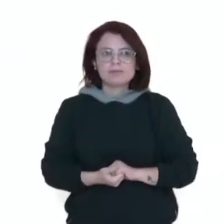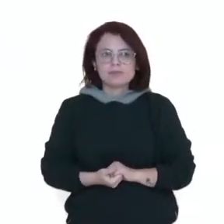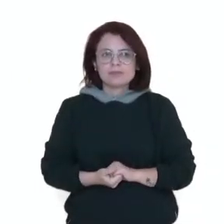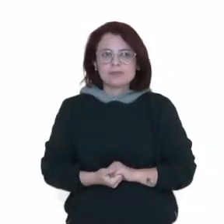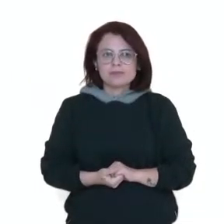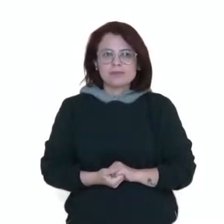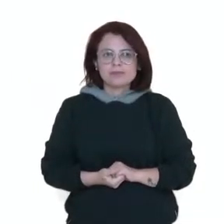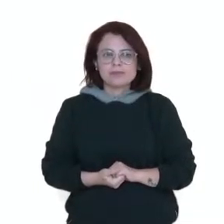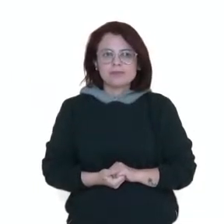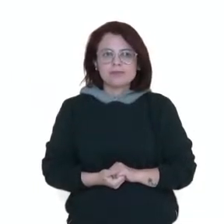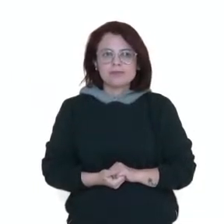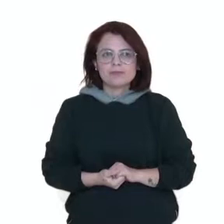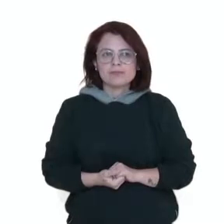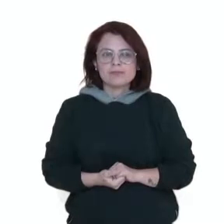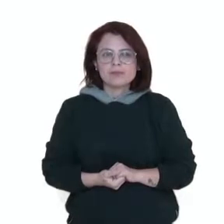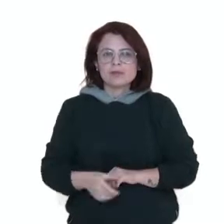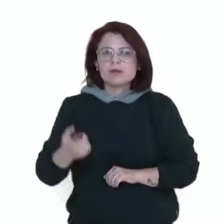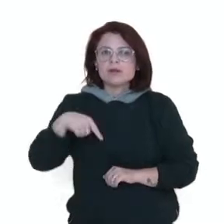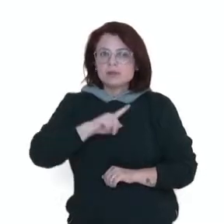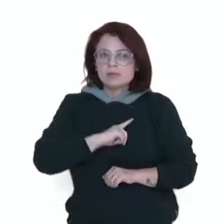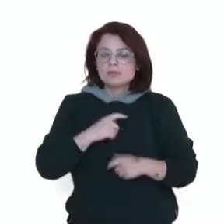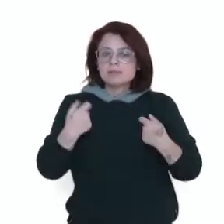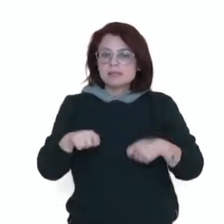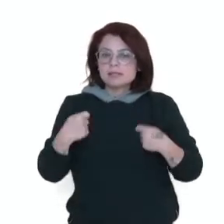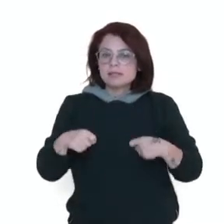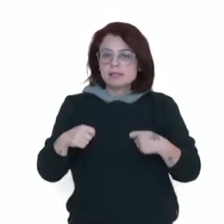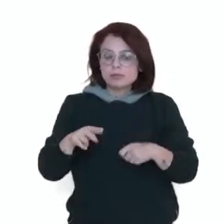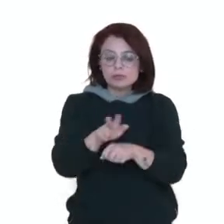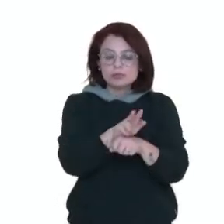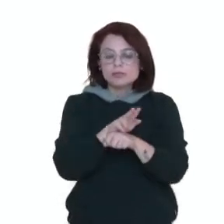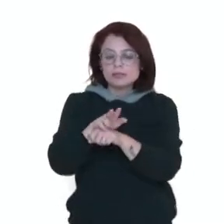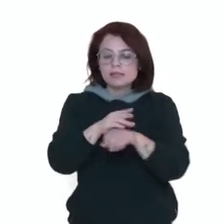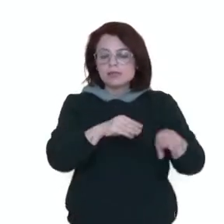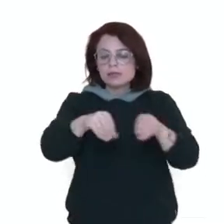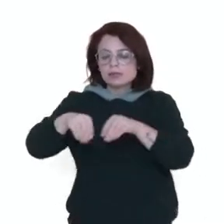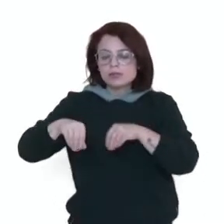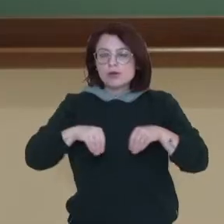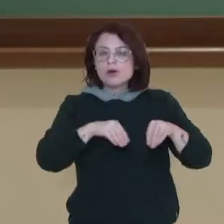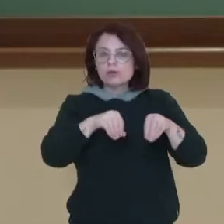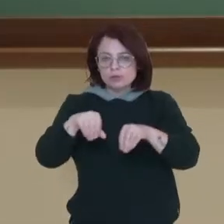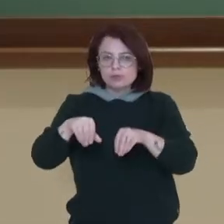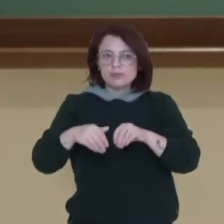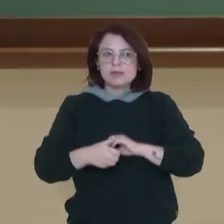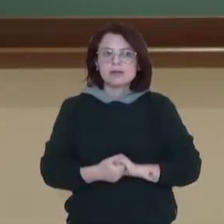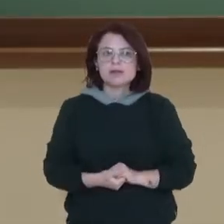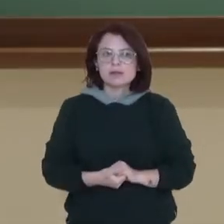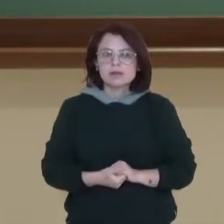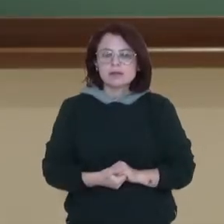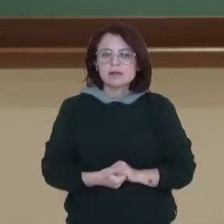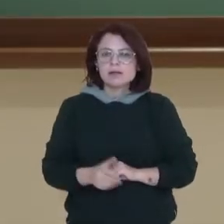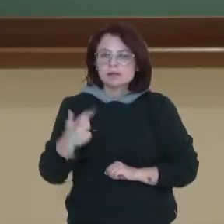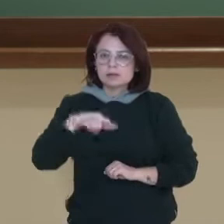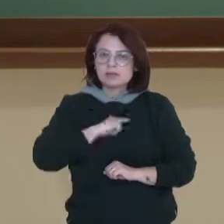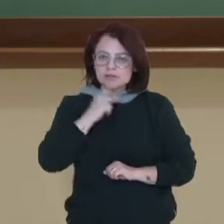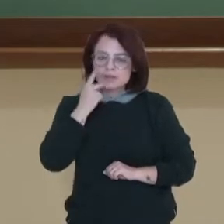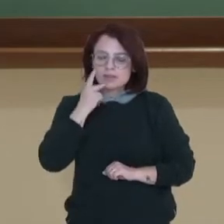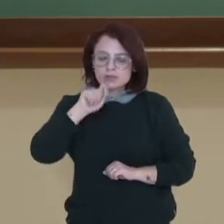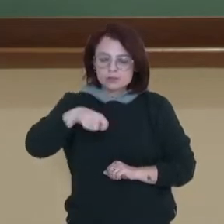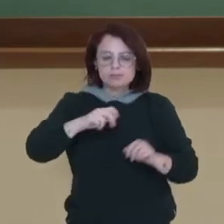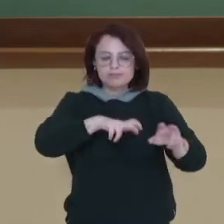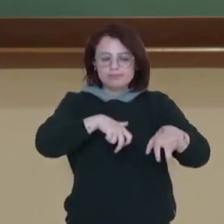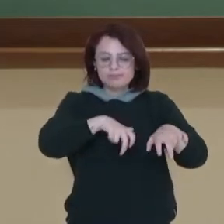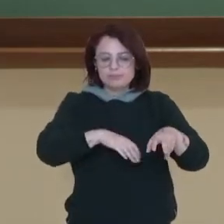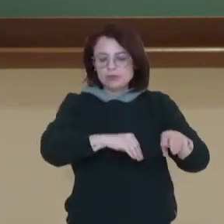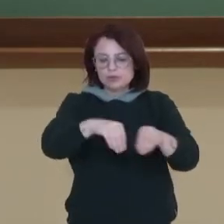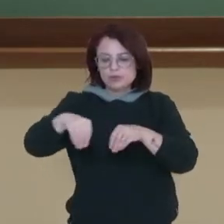A correção de solos deficientes em nutrientes. Aí a gente tem uma questão com relação ao cultivo no solo especificamente.